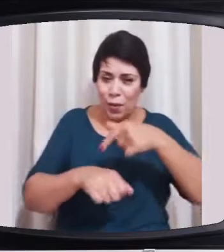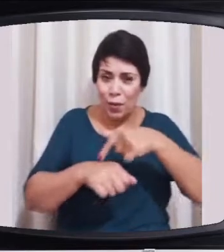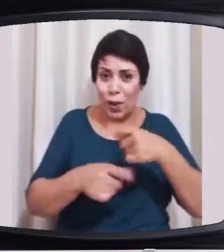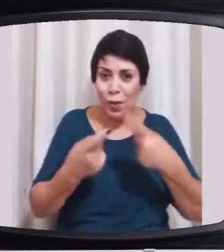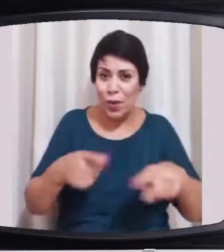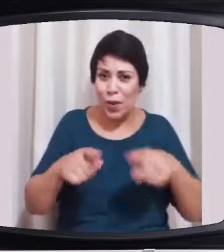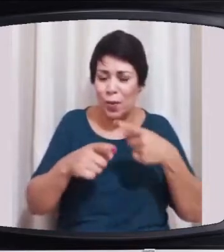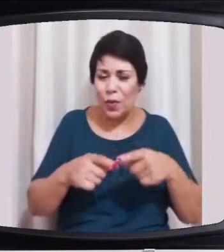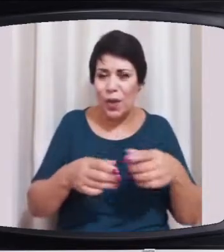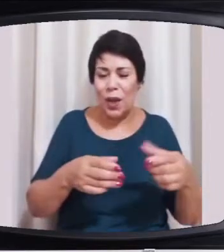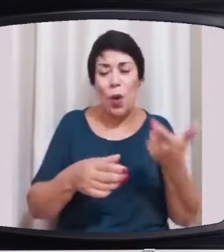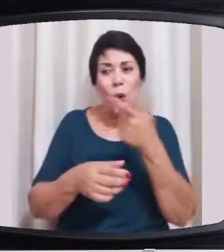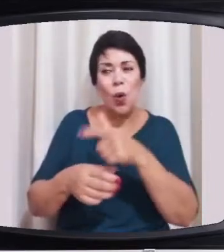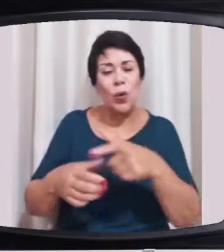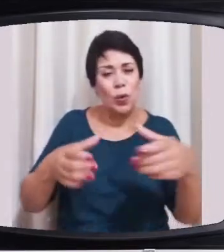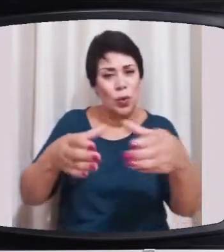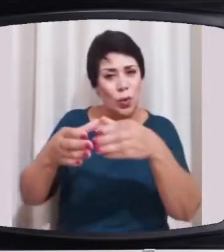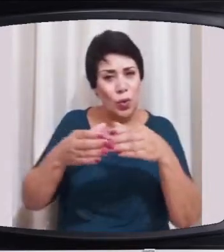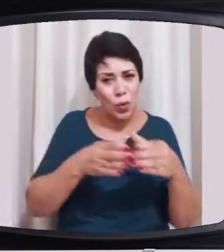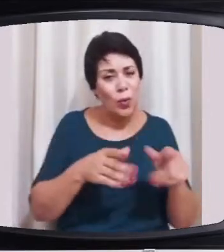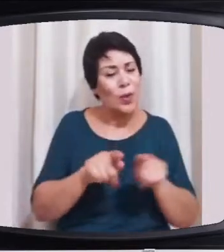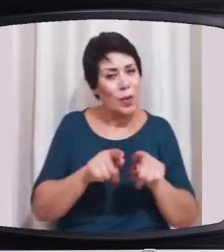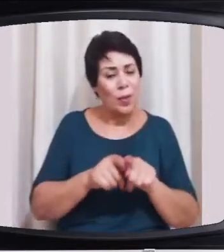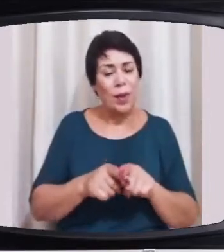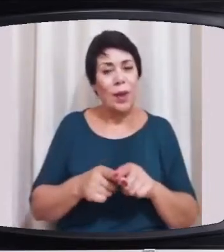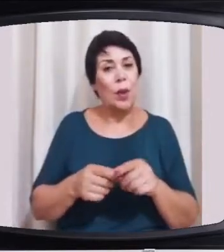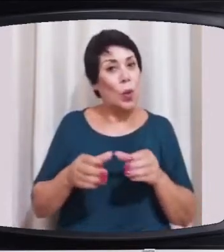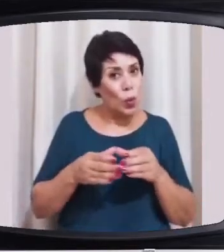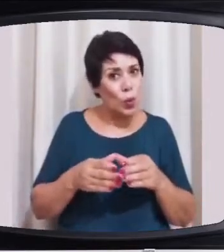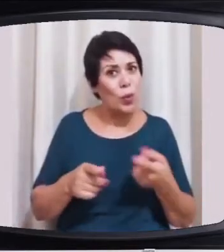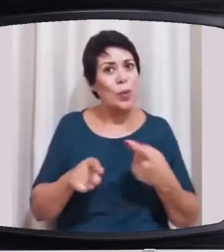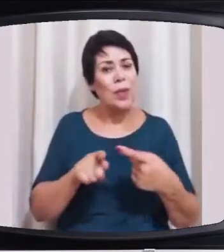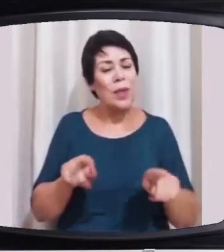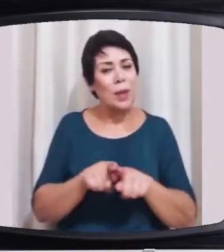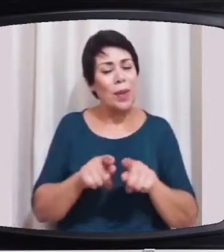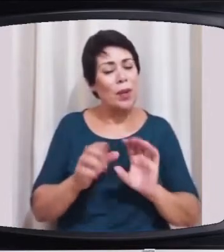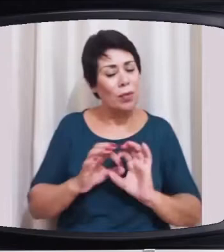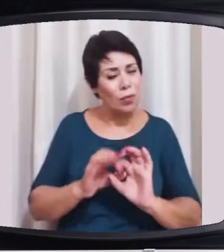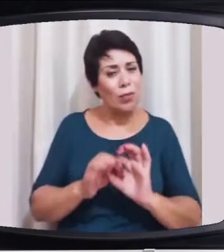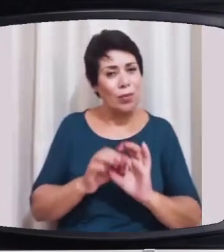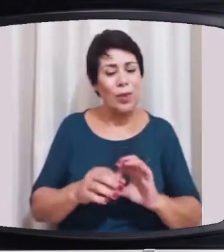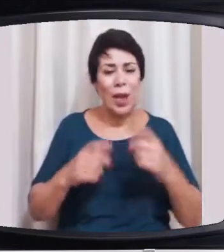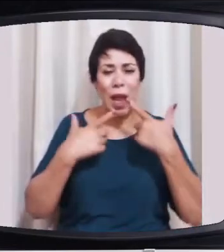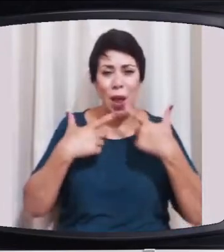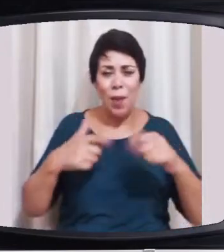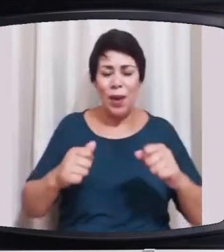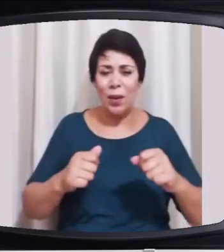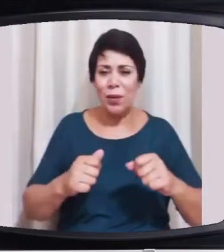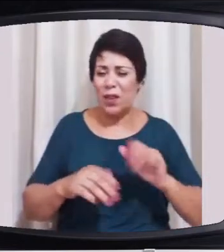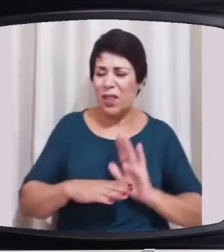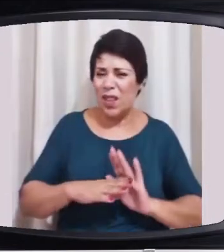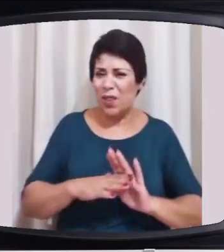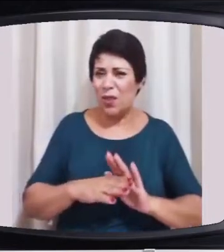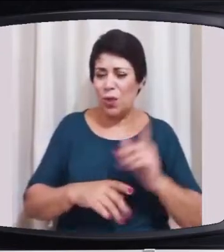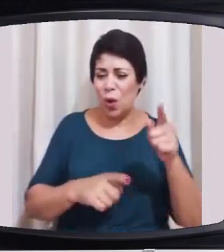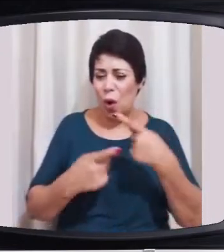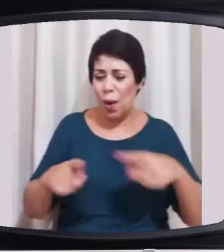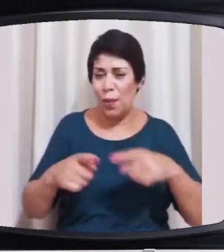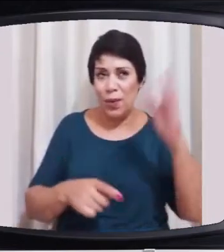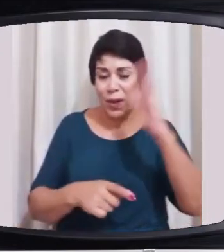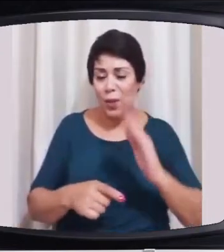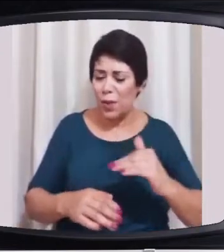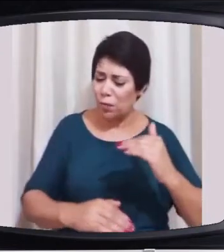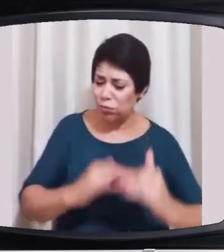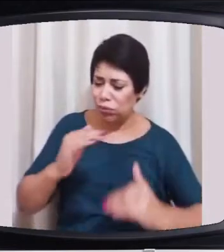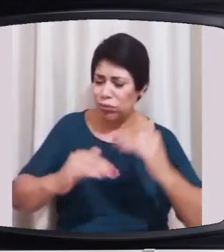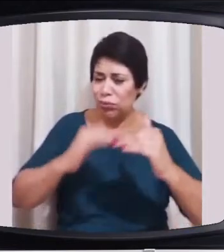florescia para todos os lados. Vale lembrar que as bandas do momento embalaram juntas numa linguagem que prosperou demais o cenário da música